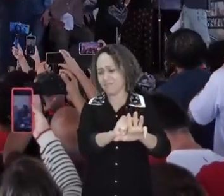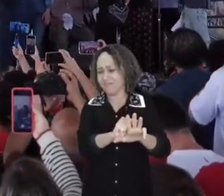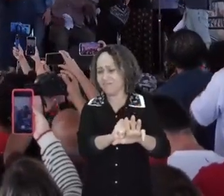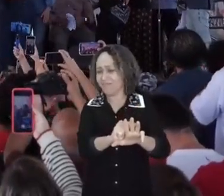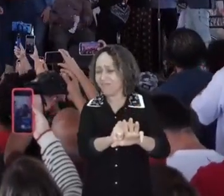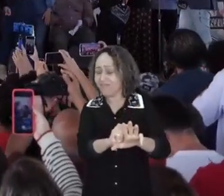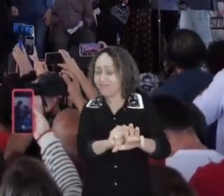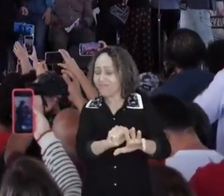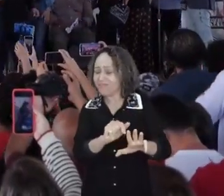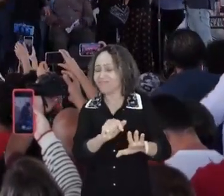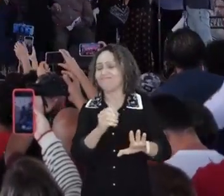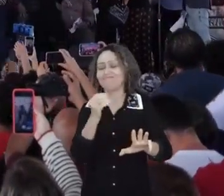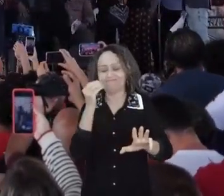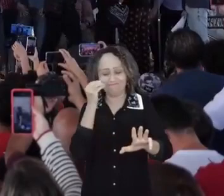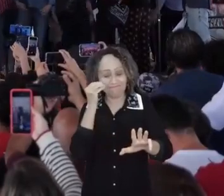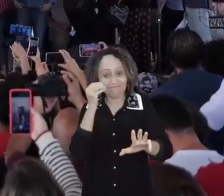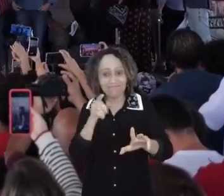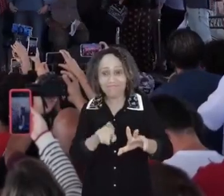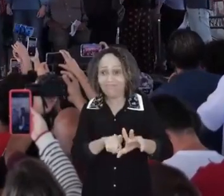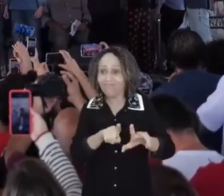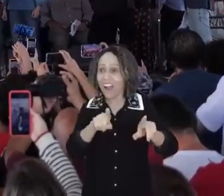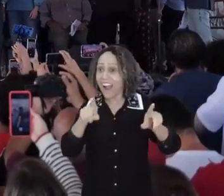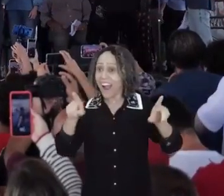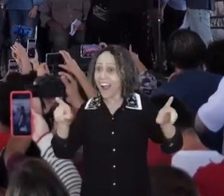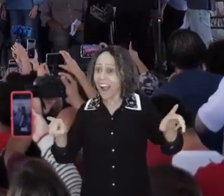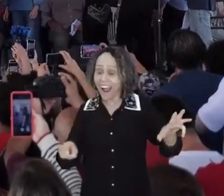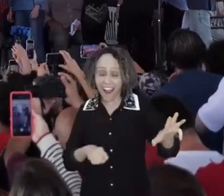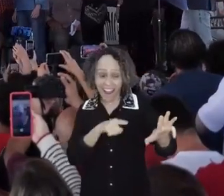mas essa estrela não vai se